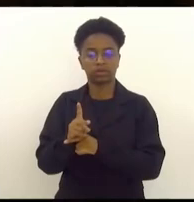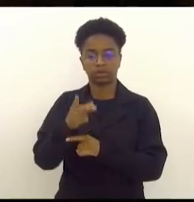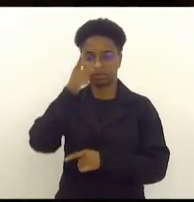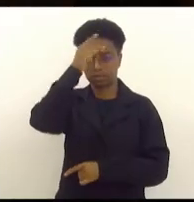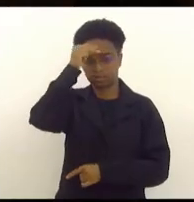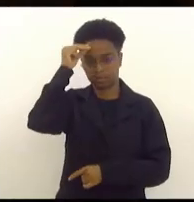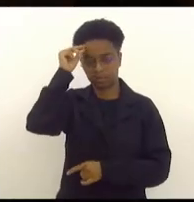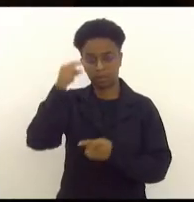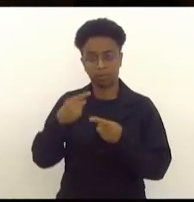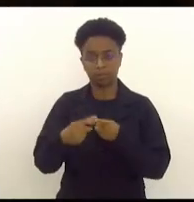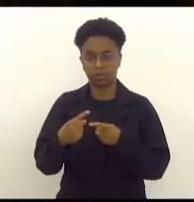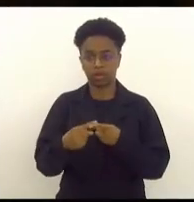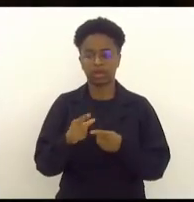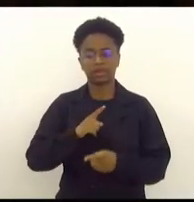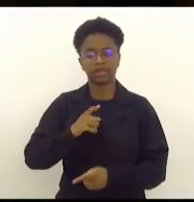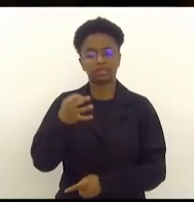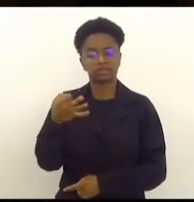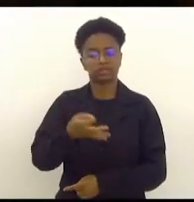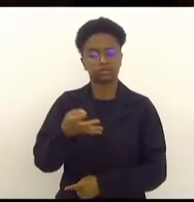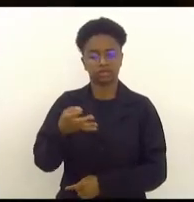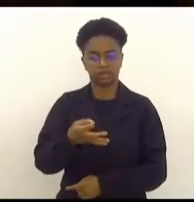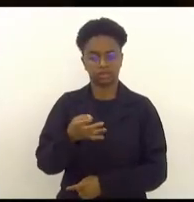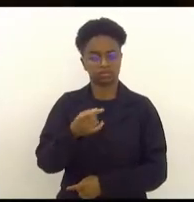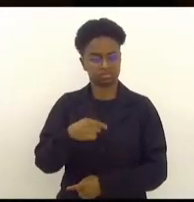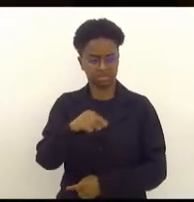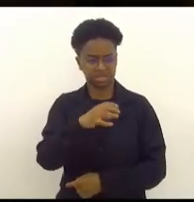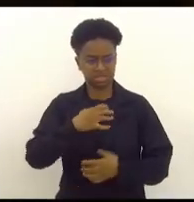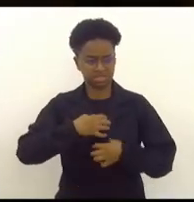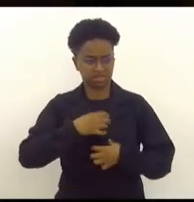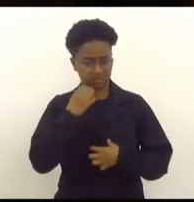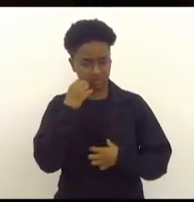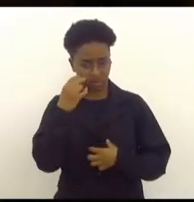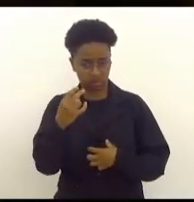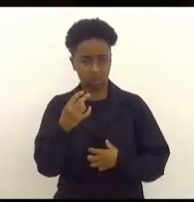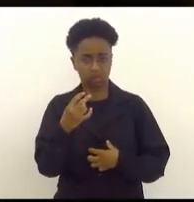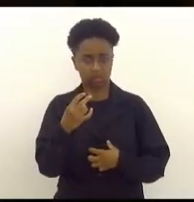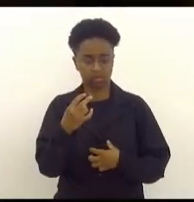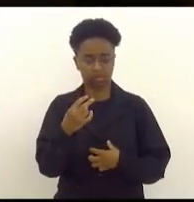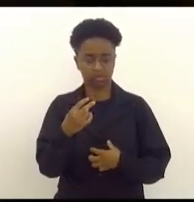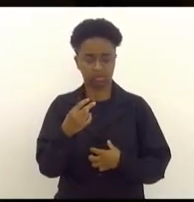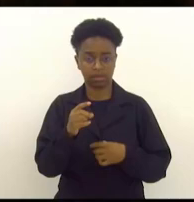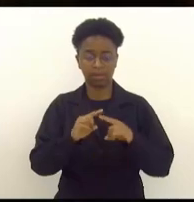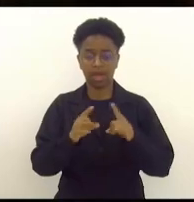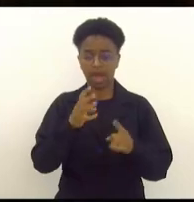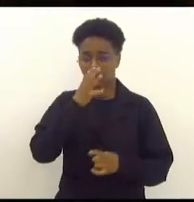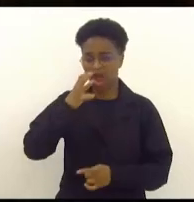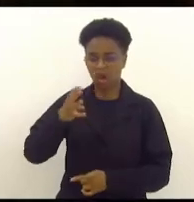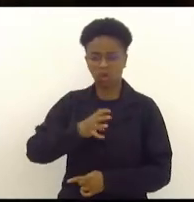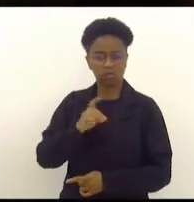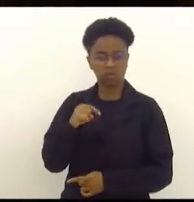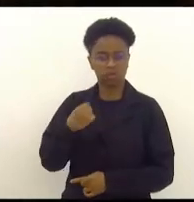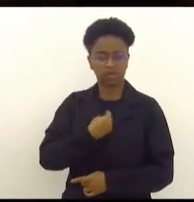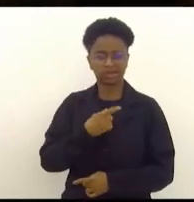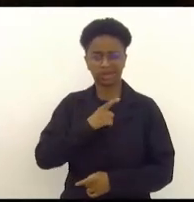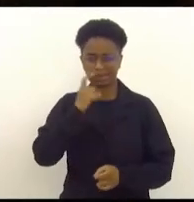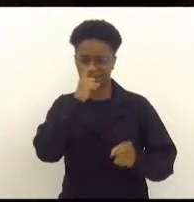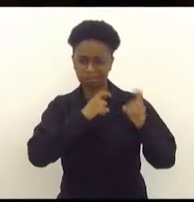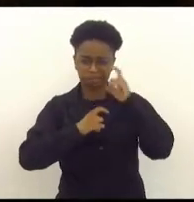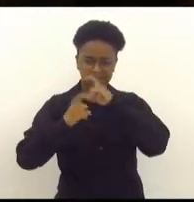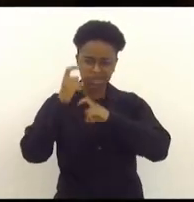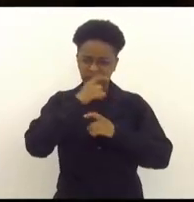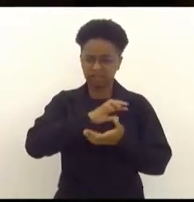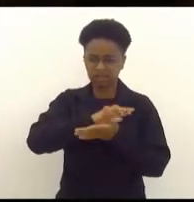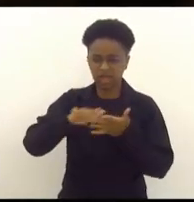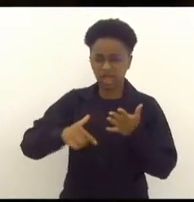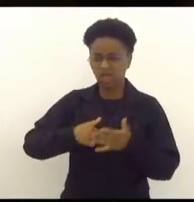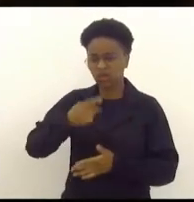por mais que isso eu tenho convicção que eles envergonha biografia nos acusam de uma série de mentiras e